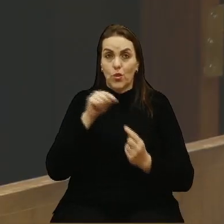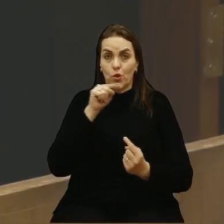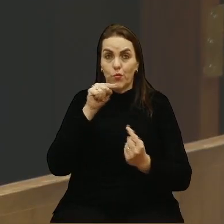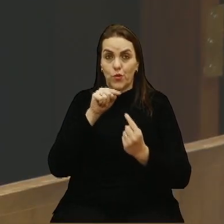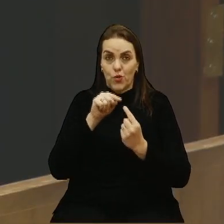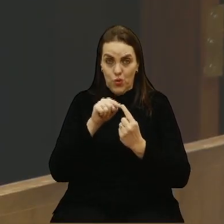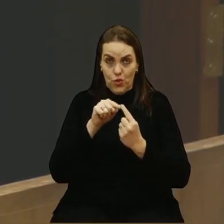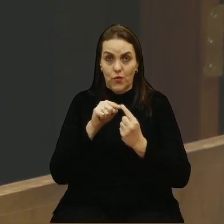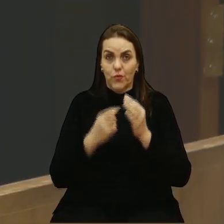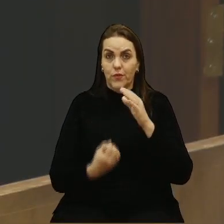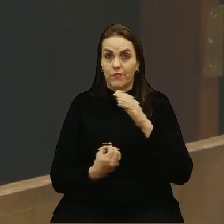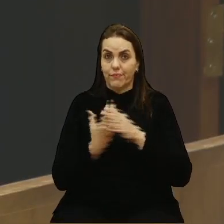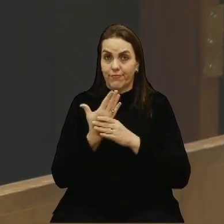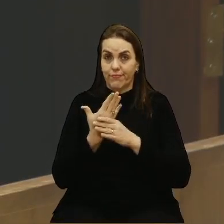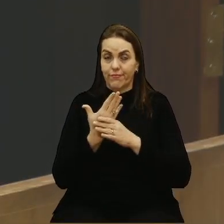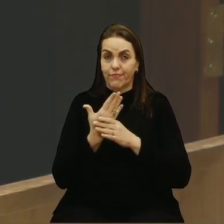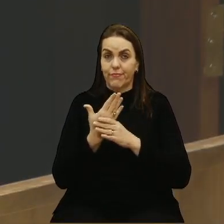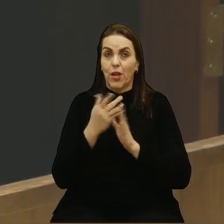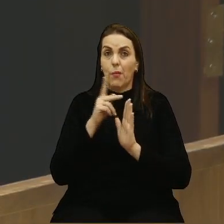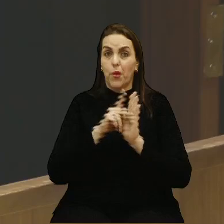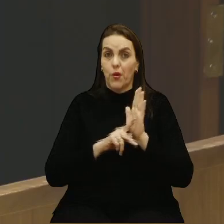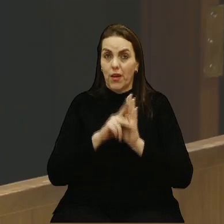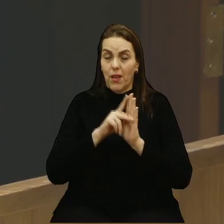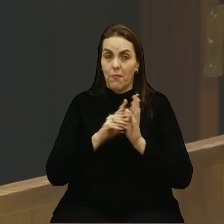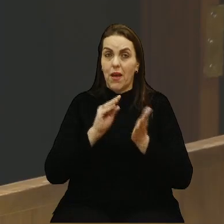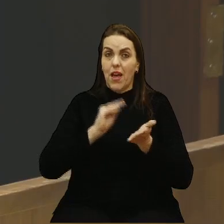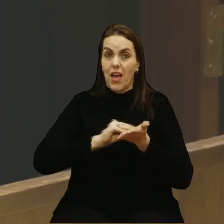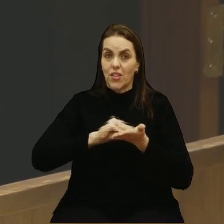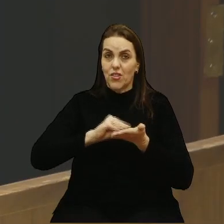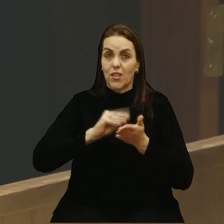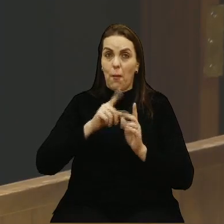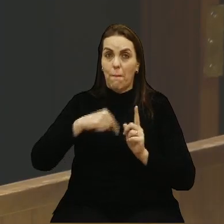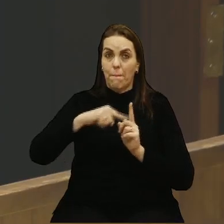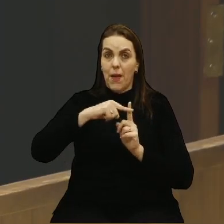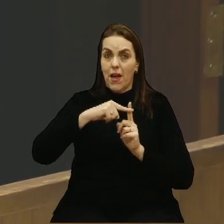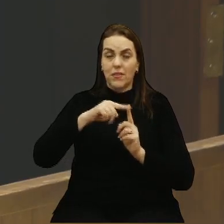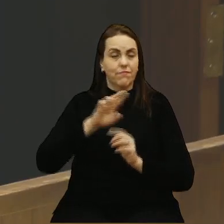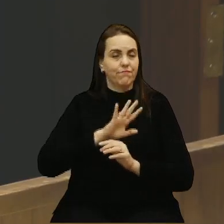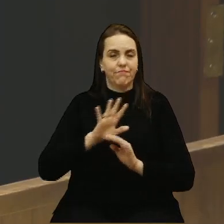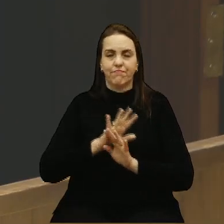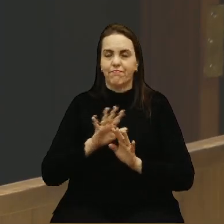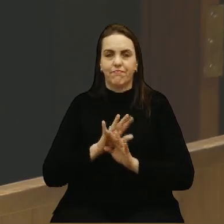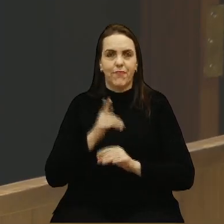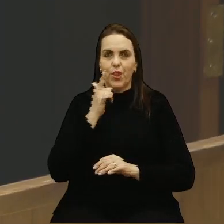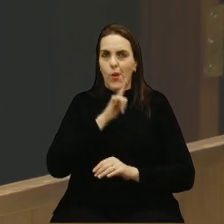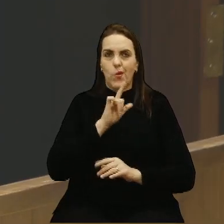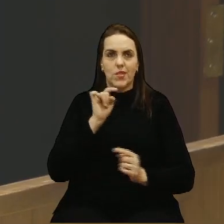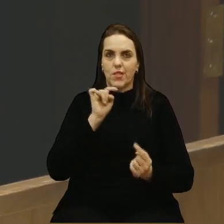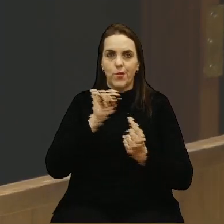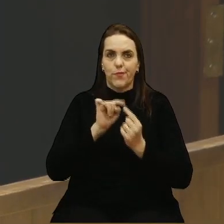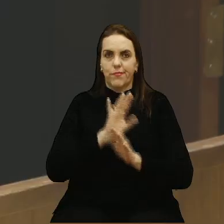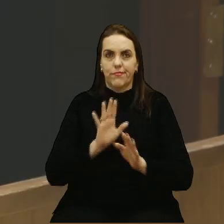do lançamento do programa Agenda Mais não foram